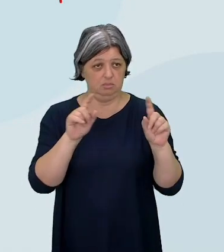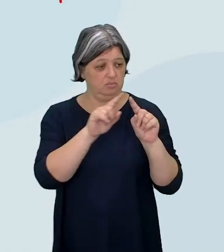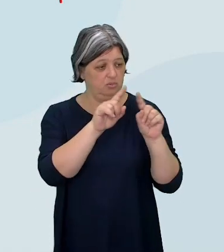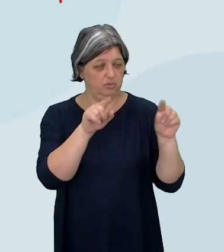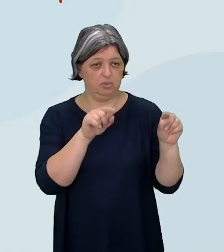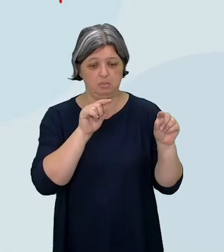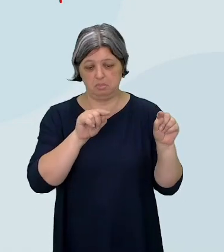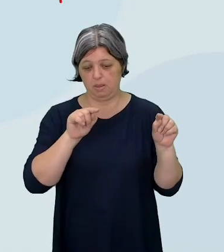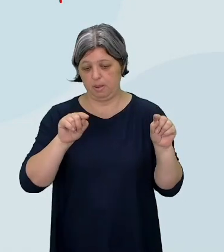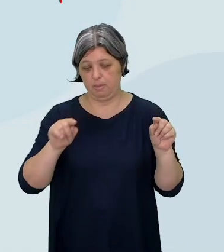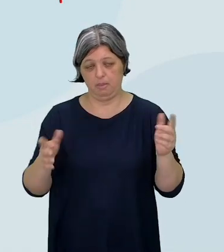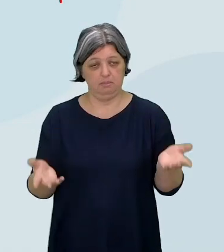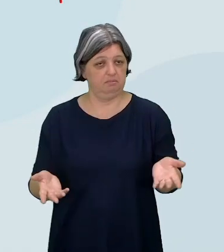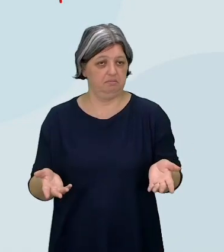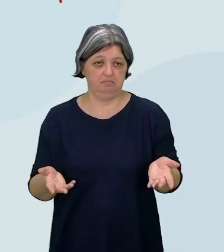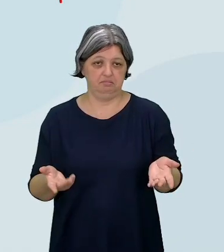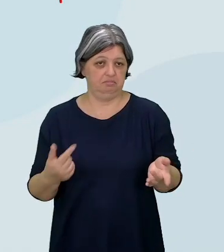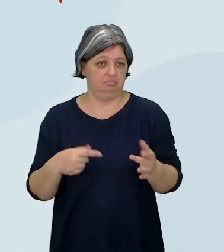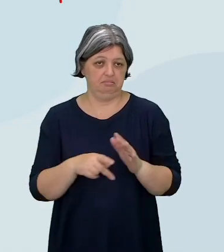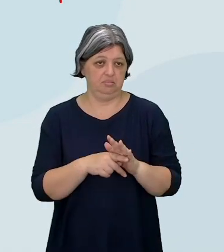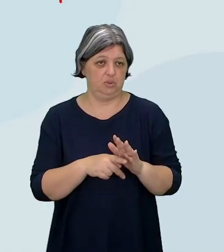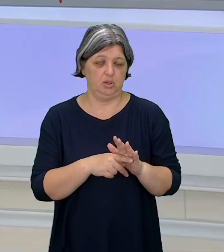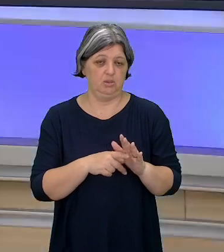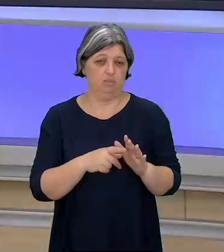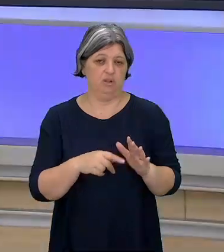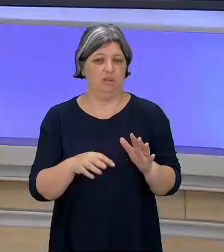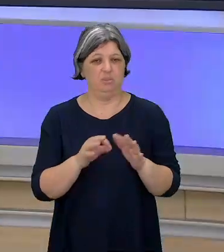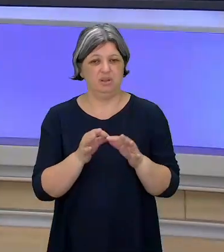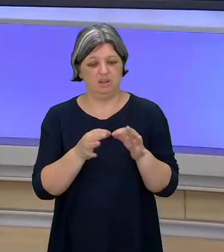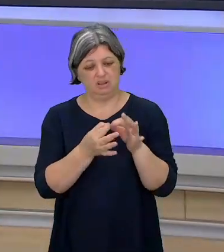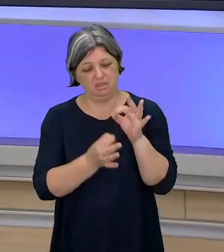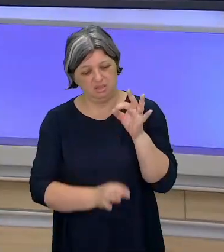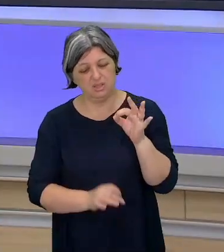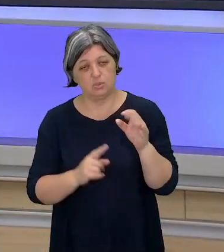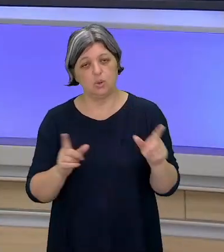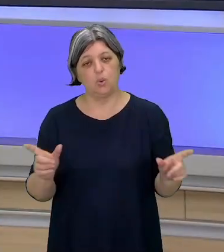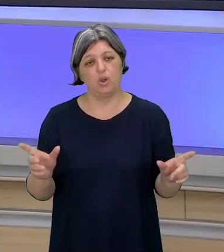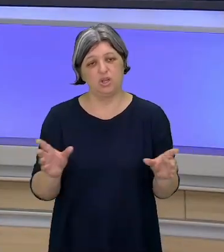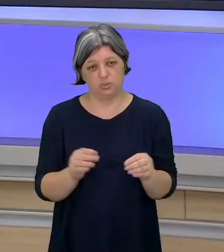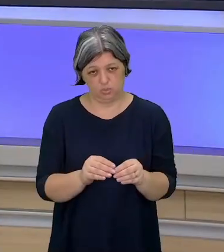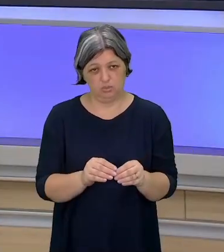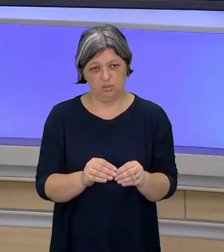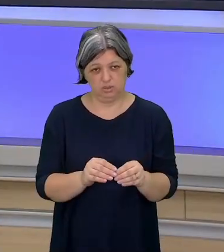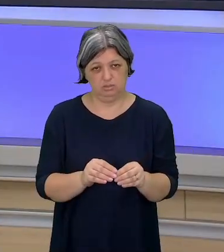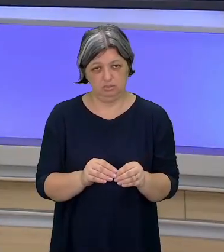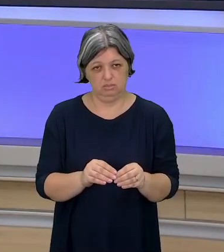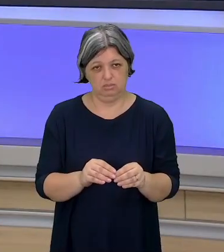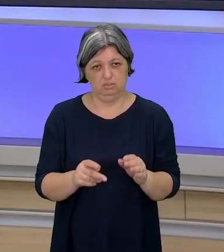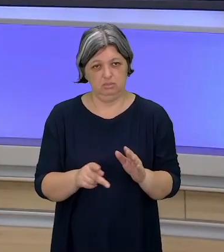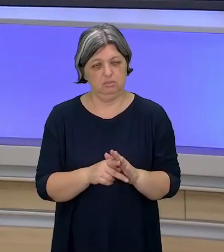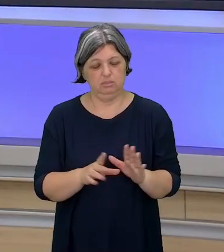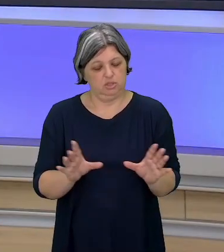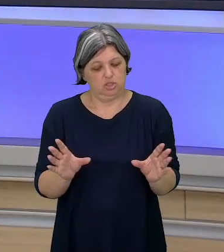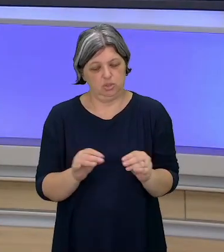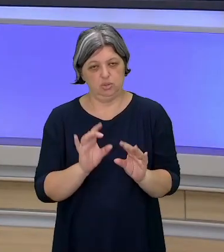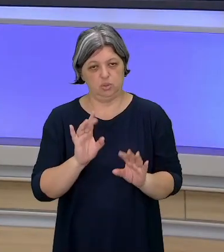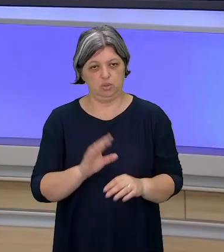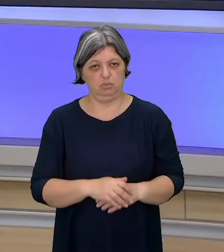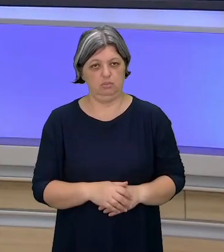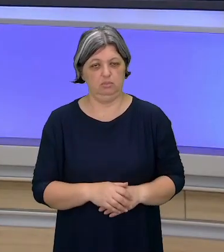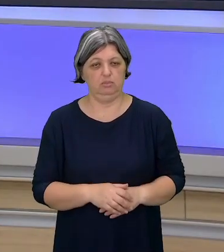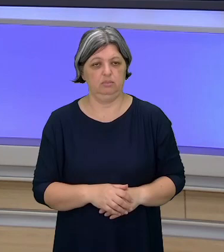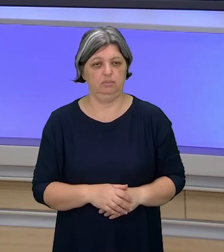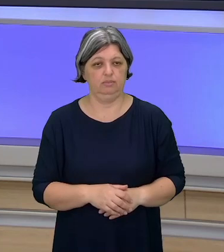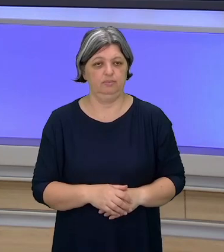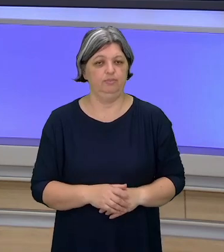3 pontinhos. Fala assim, não, eu suprimi o texto porque ele era muito grande. E aí, por ele ser muito grande, eu dei uma resumida. E é isso, gente,